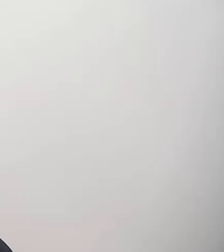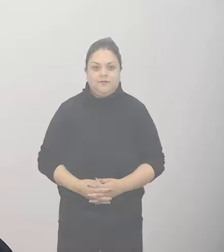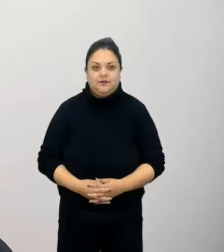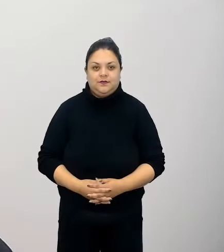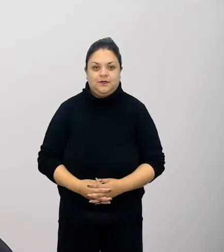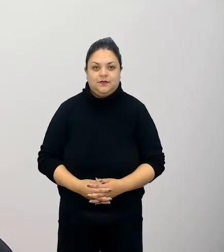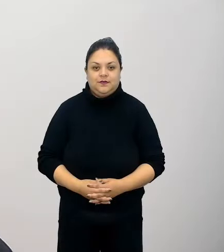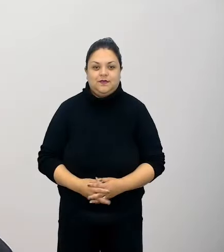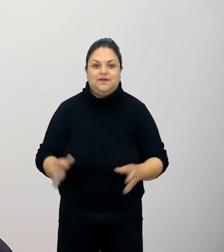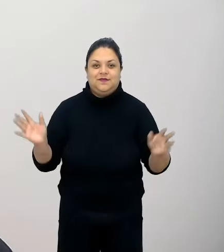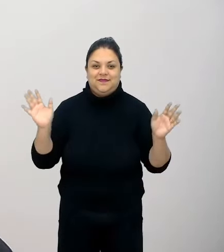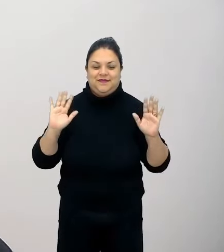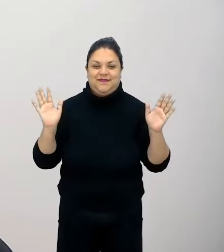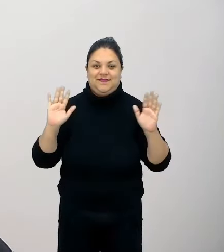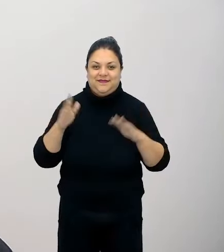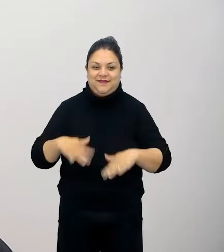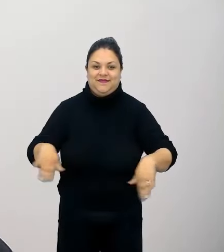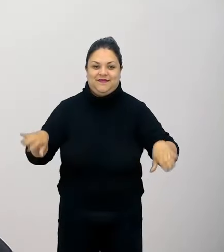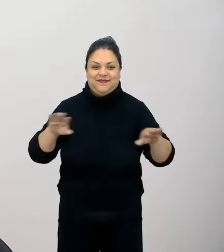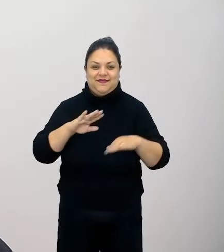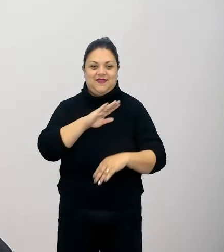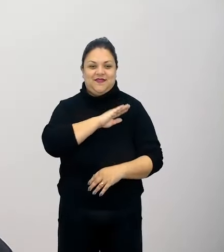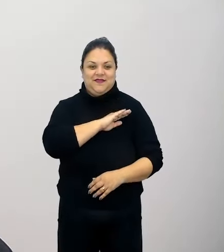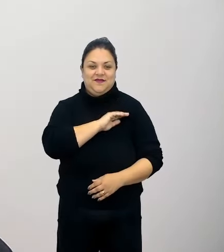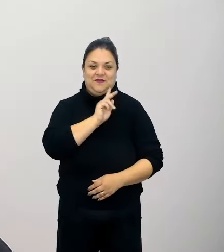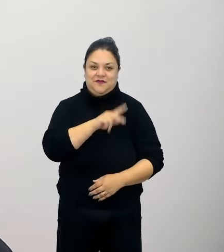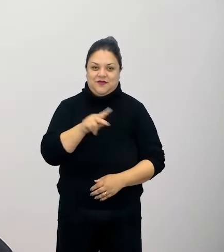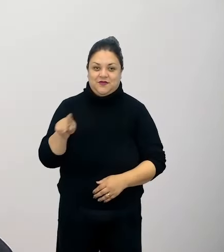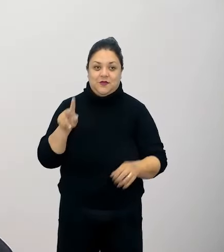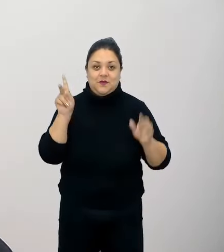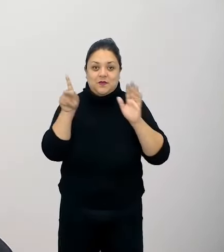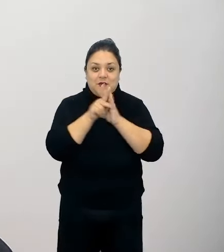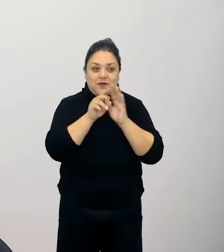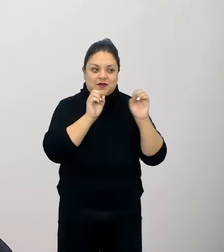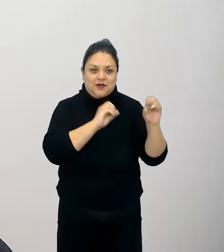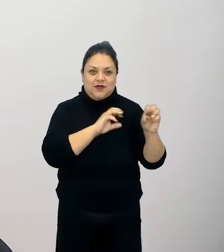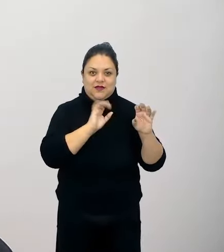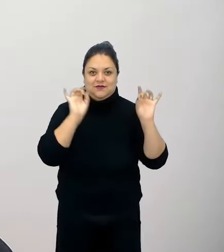Olá, colegas, professores da educação especial,